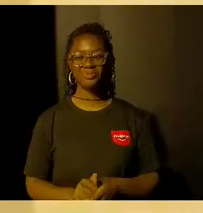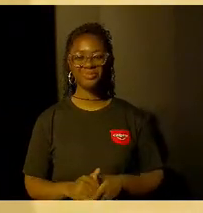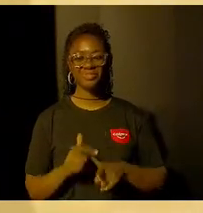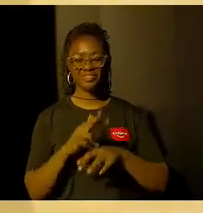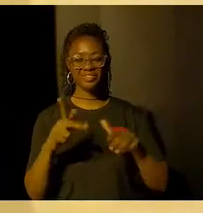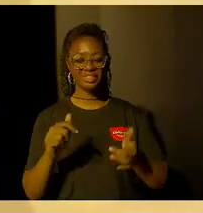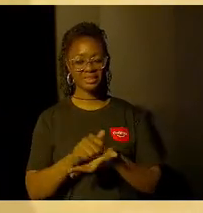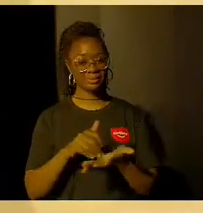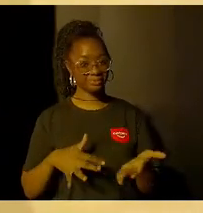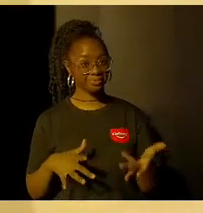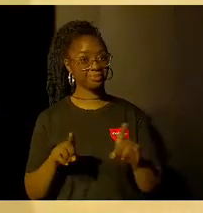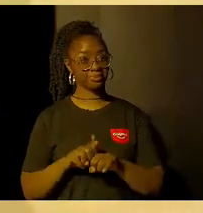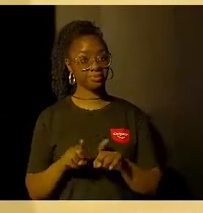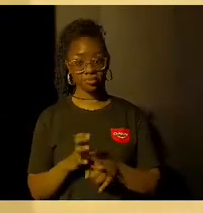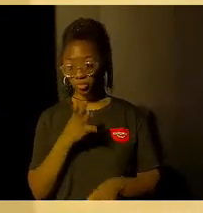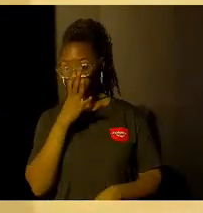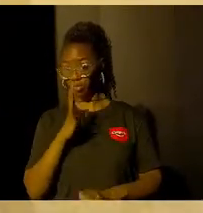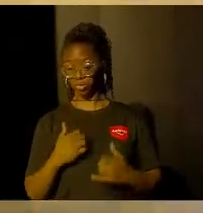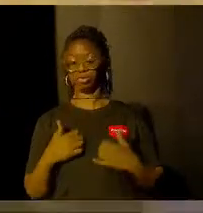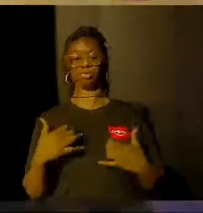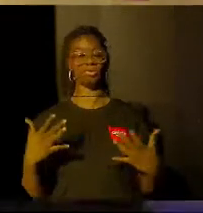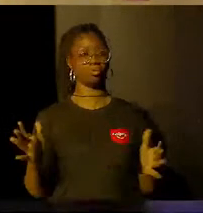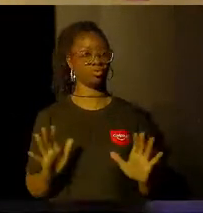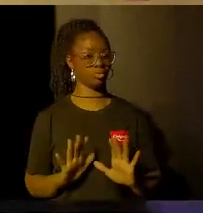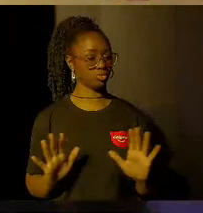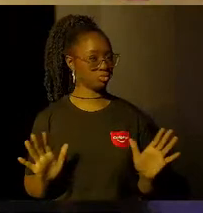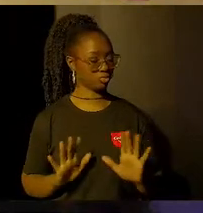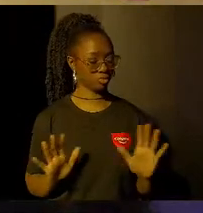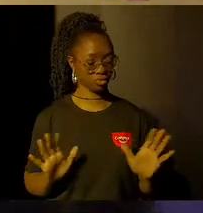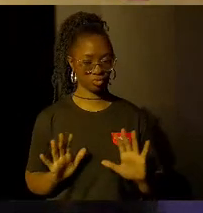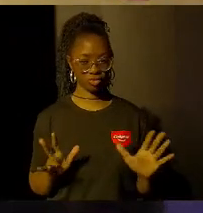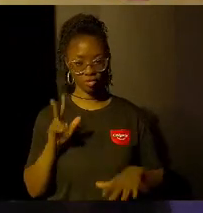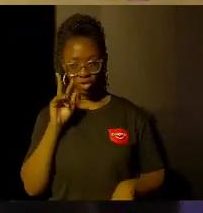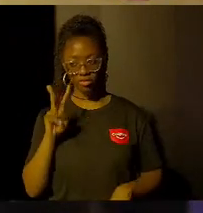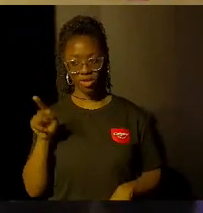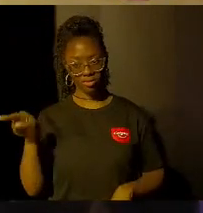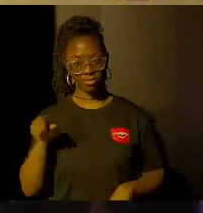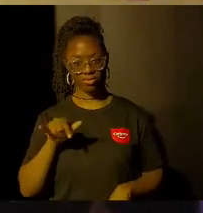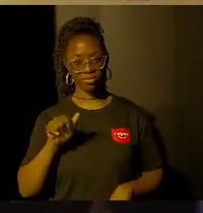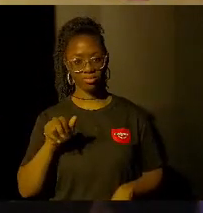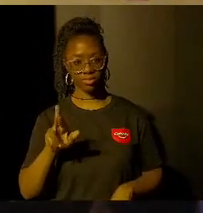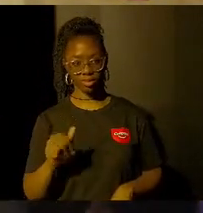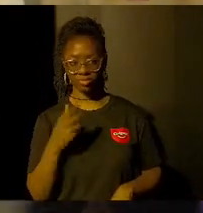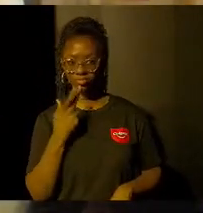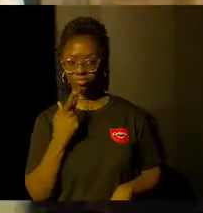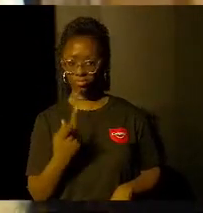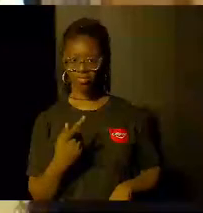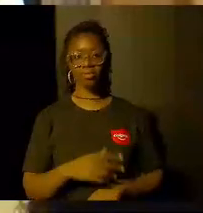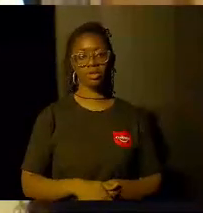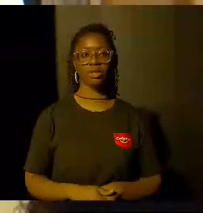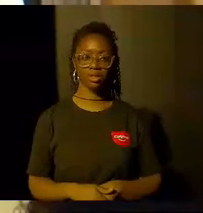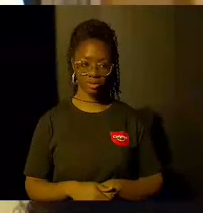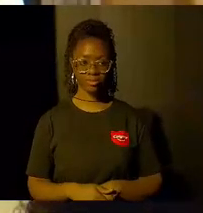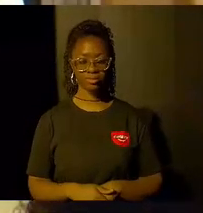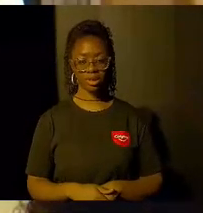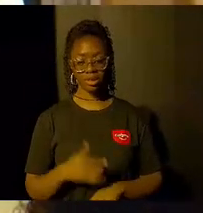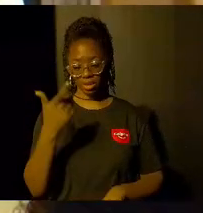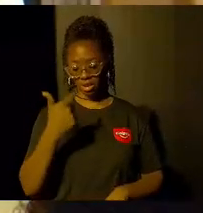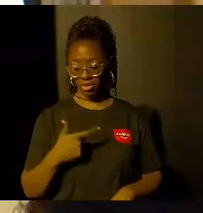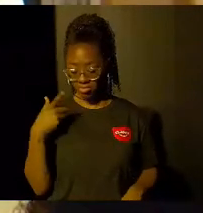por isso que não me surpreende nem um pouco quando a Iara fala que o quando me descobri